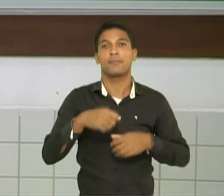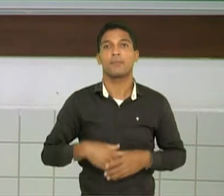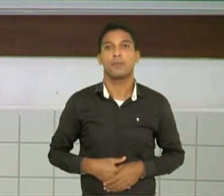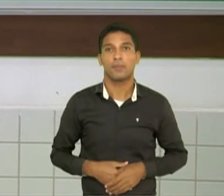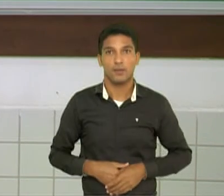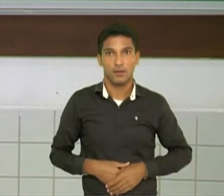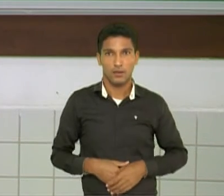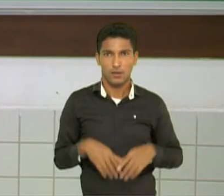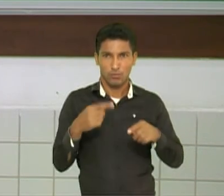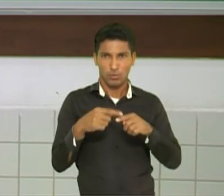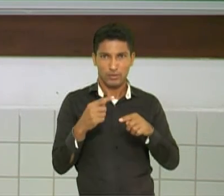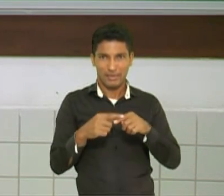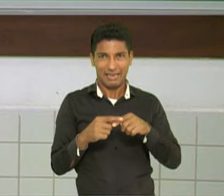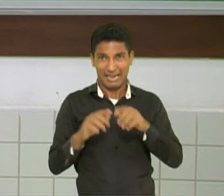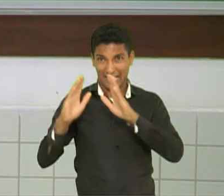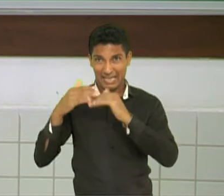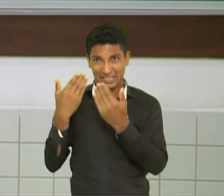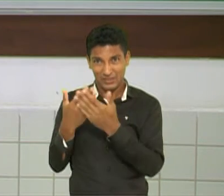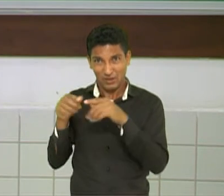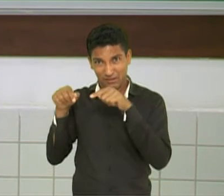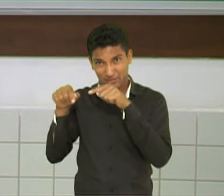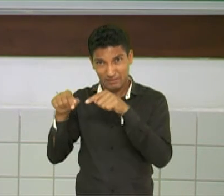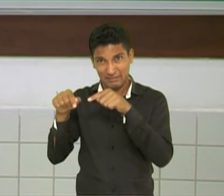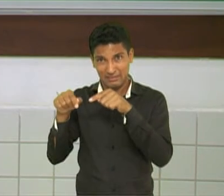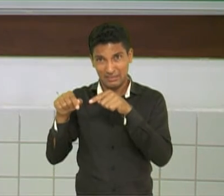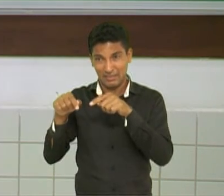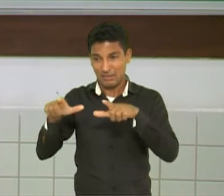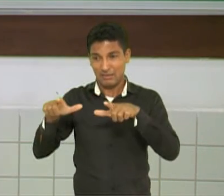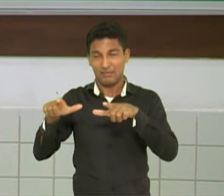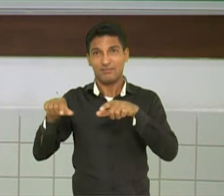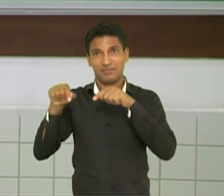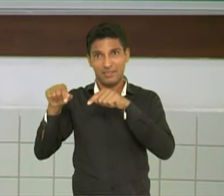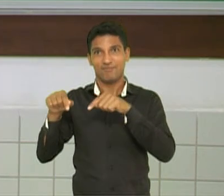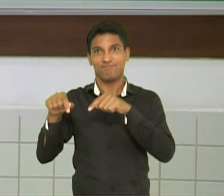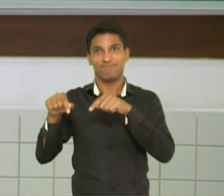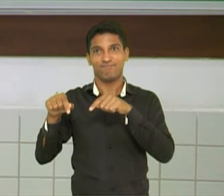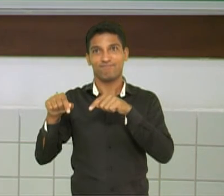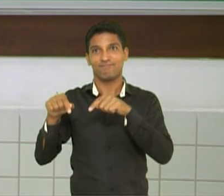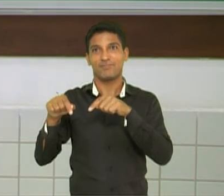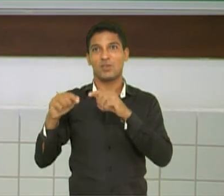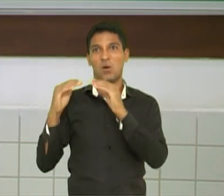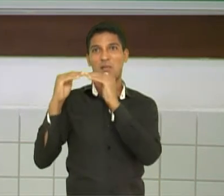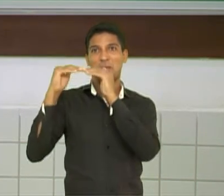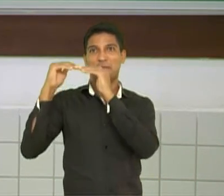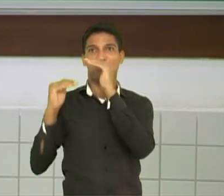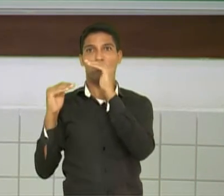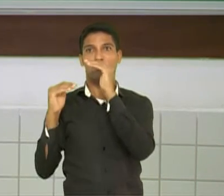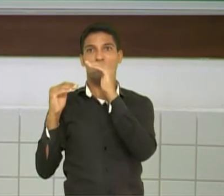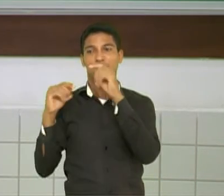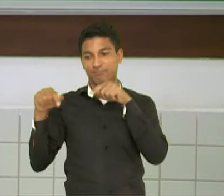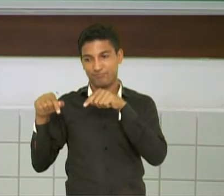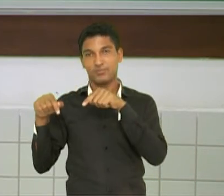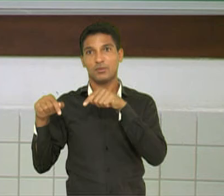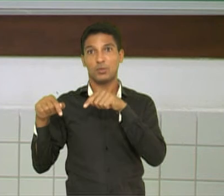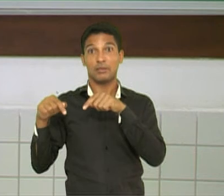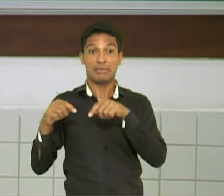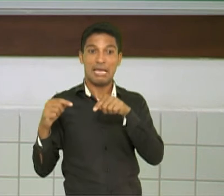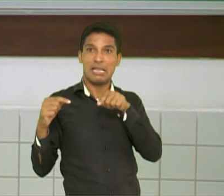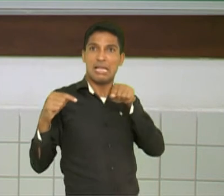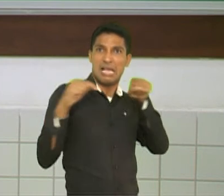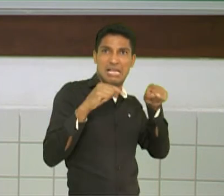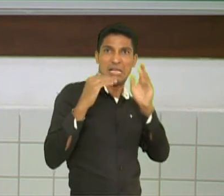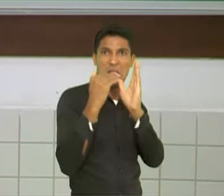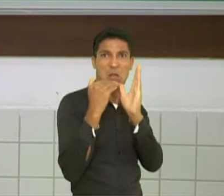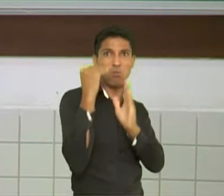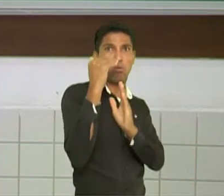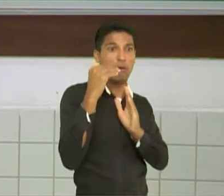o nível de escolaridade, o nível de instrução é mais frágil e dificulta então o acesso dessas pessoas a essas novas